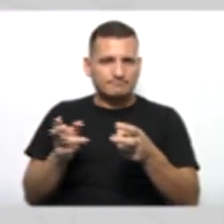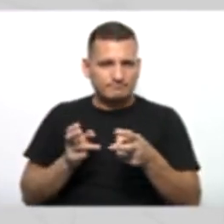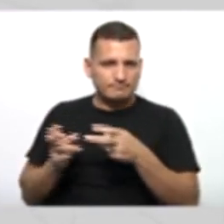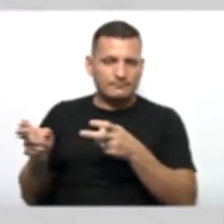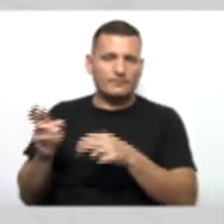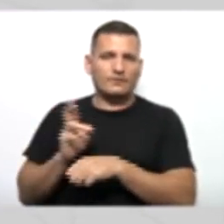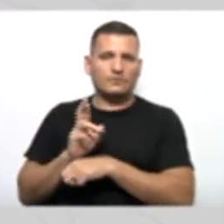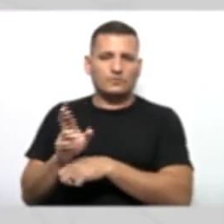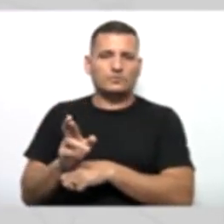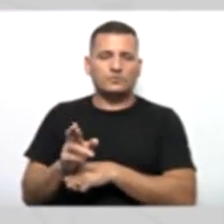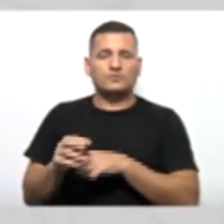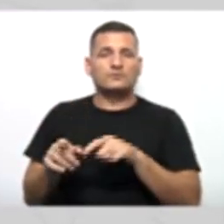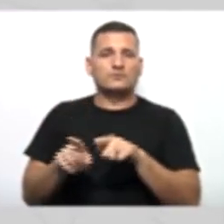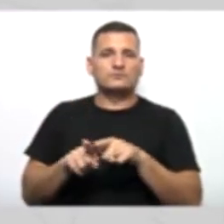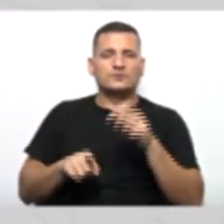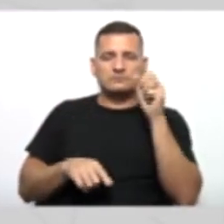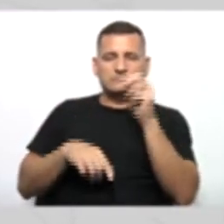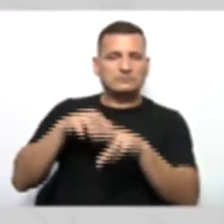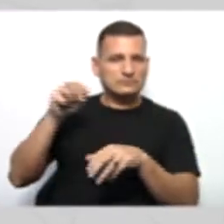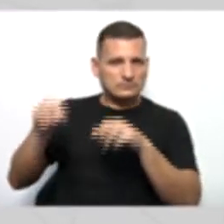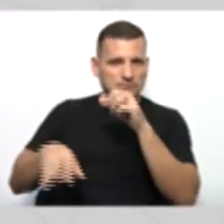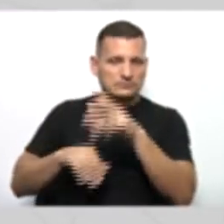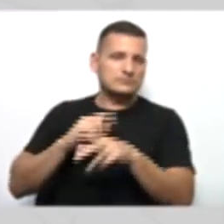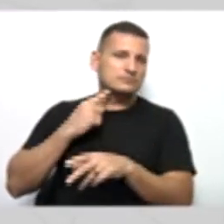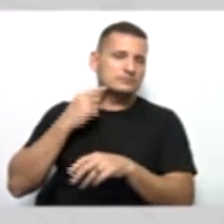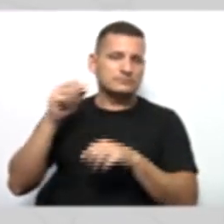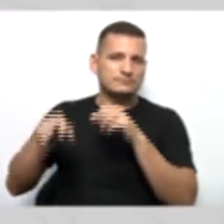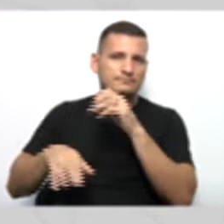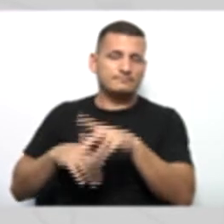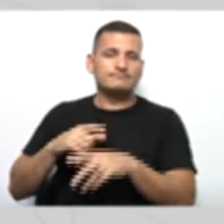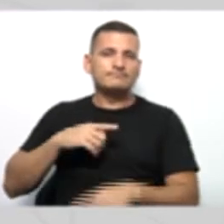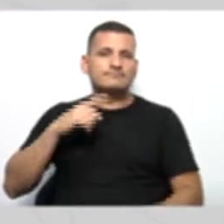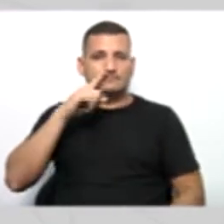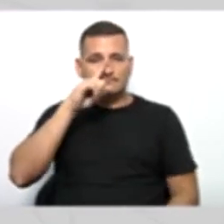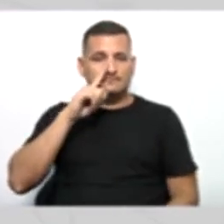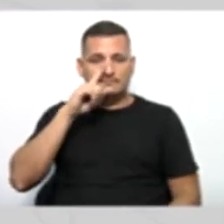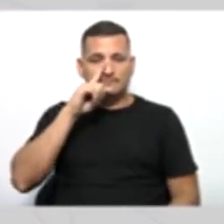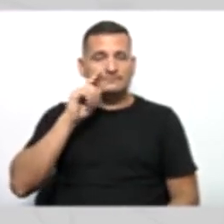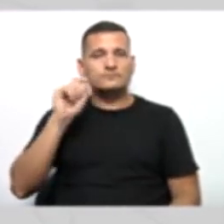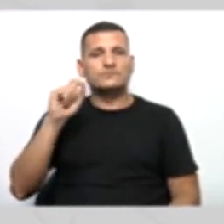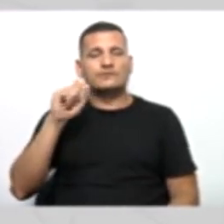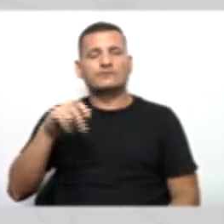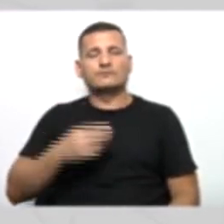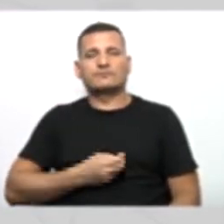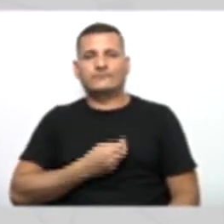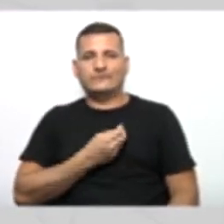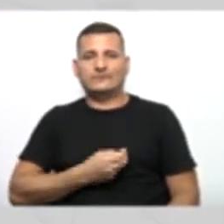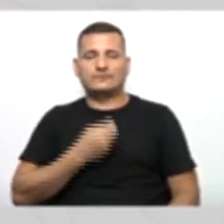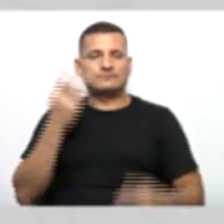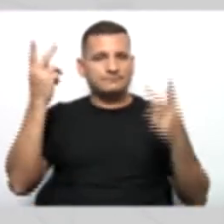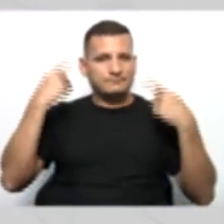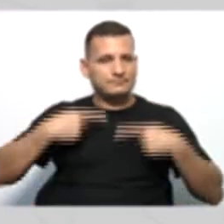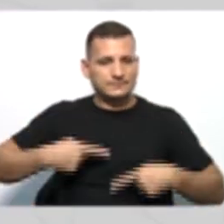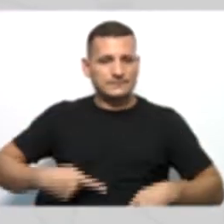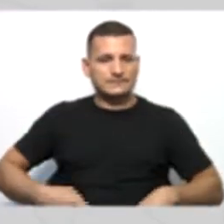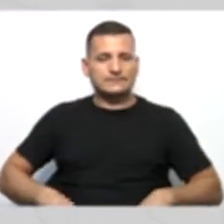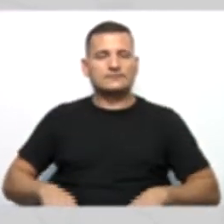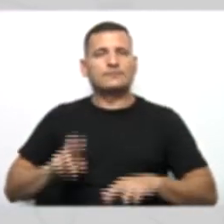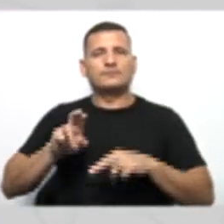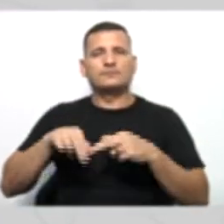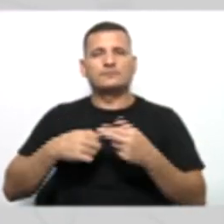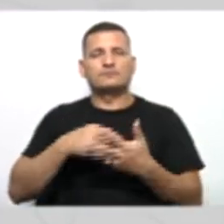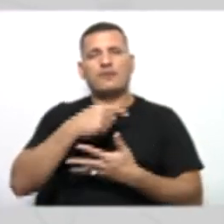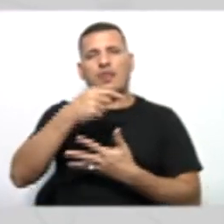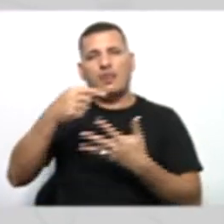e os resíduos despejados colocam em risco a sobrevivência da própria espécie humana, devido a uma série de